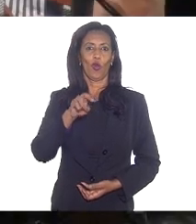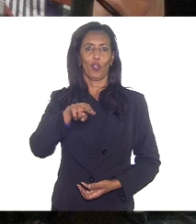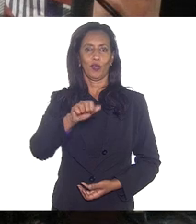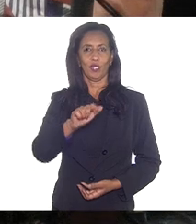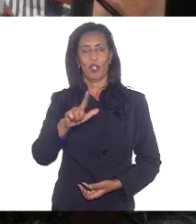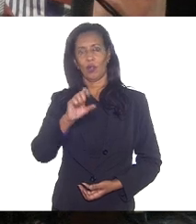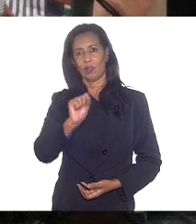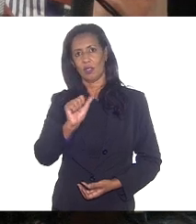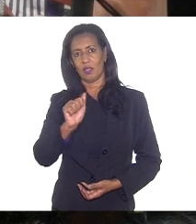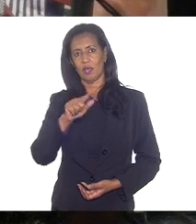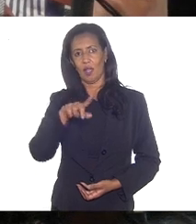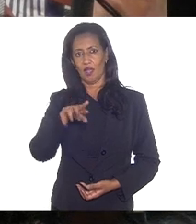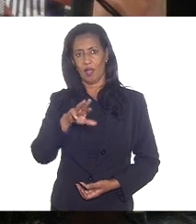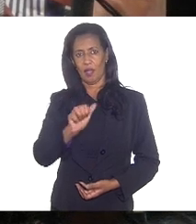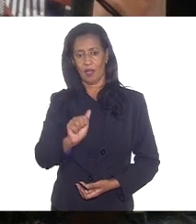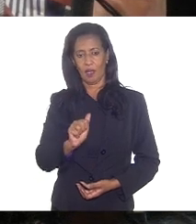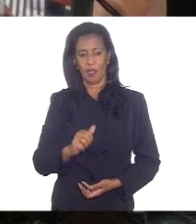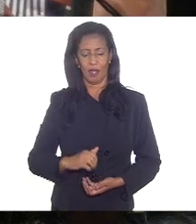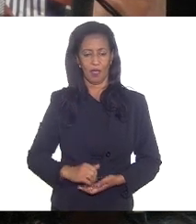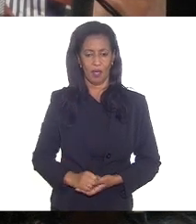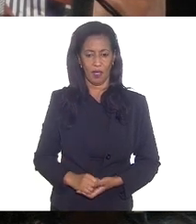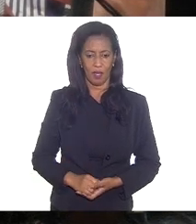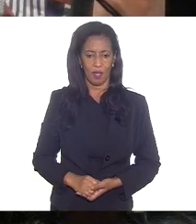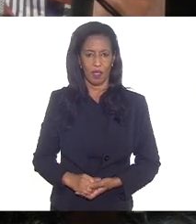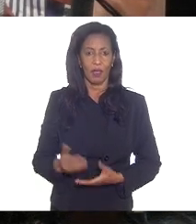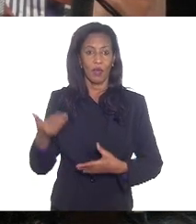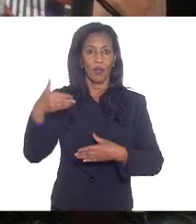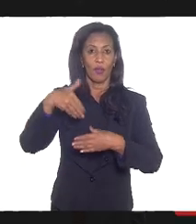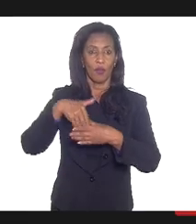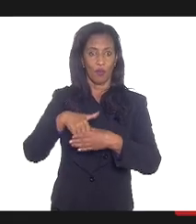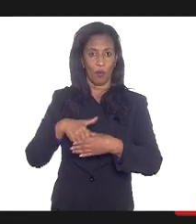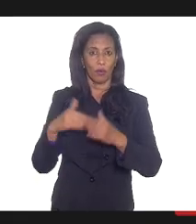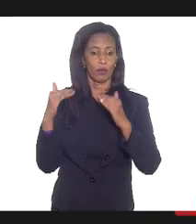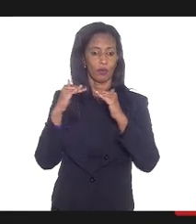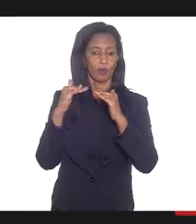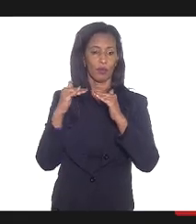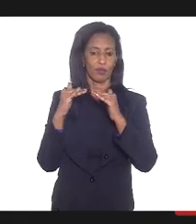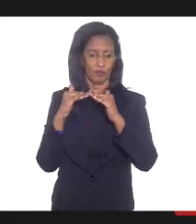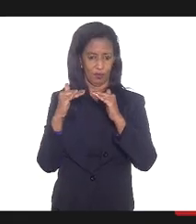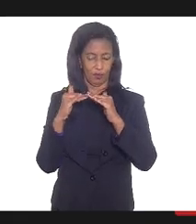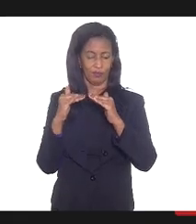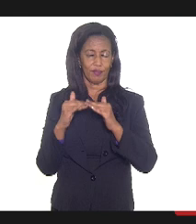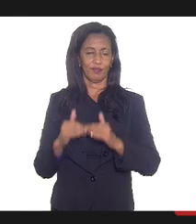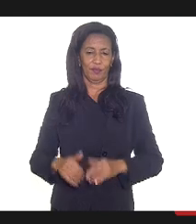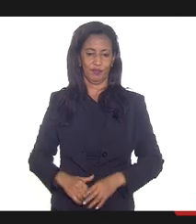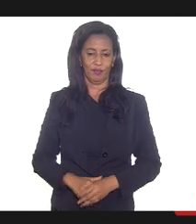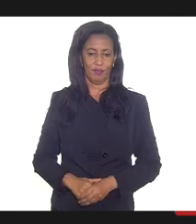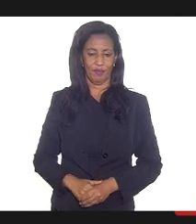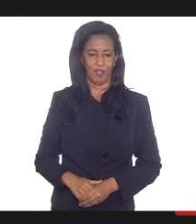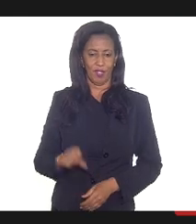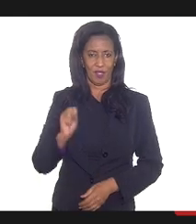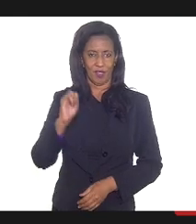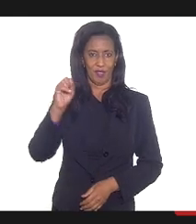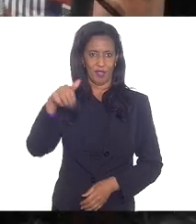Pode falar, coronel. Ô, comando, só para votar meu voto favorável aí, que meu link caiu na hora aí. Sim,